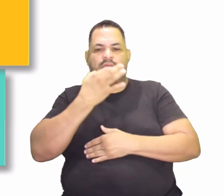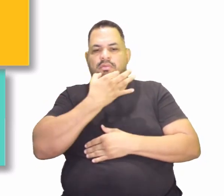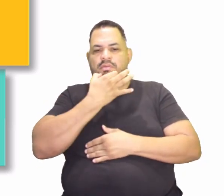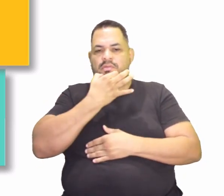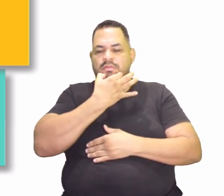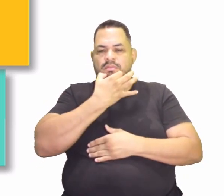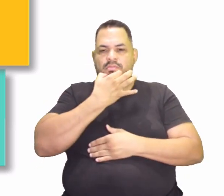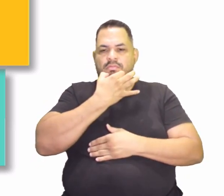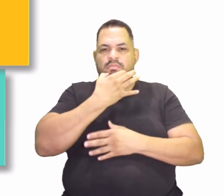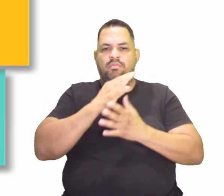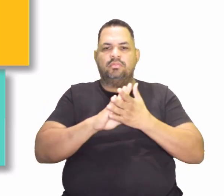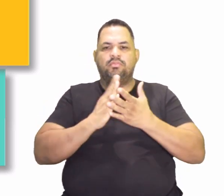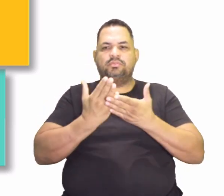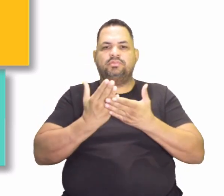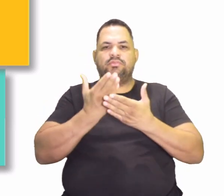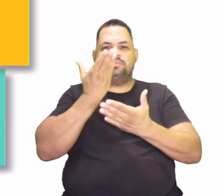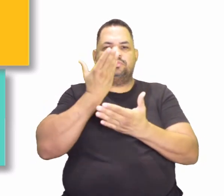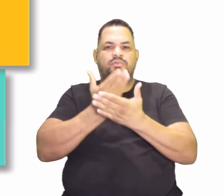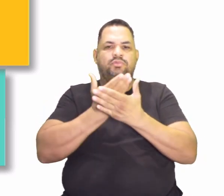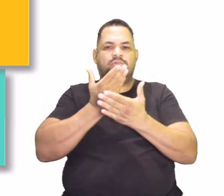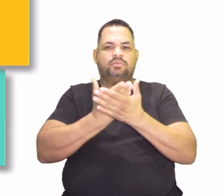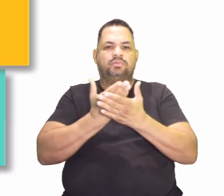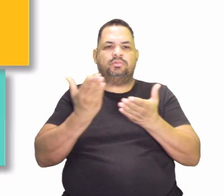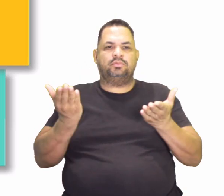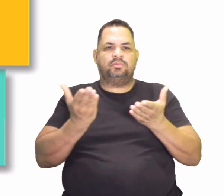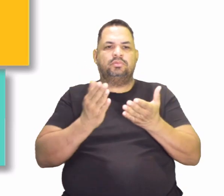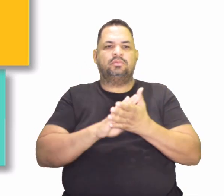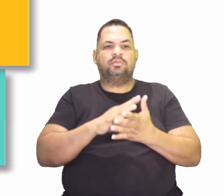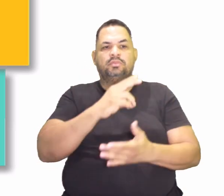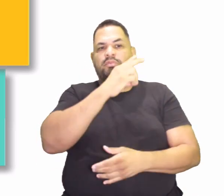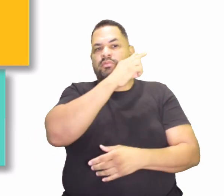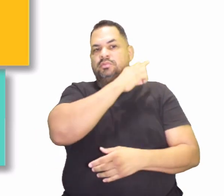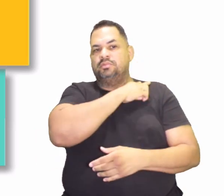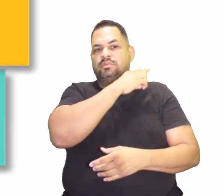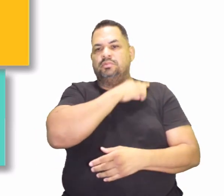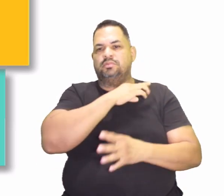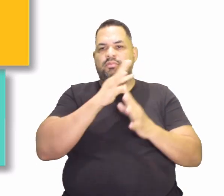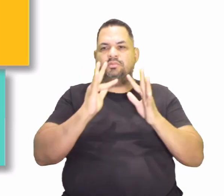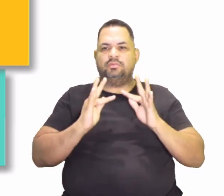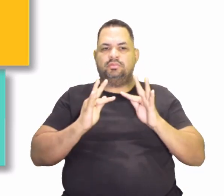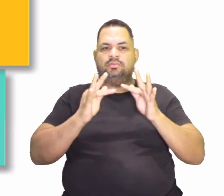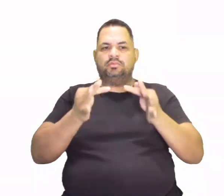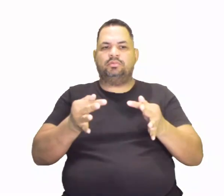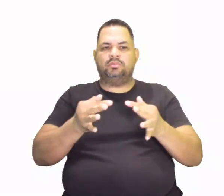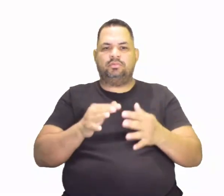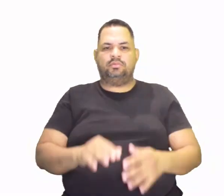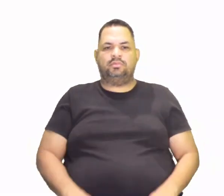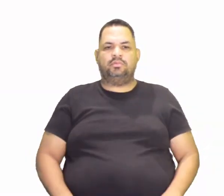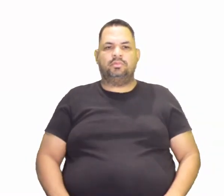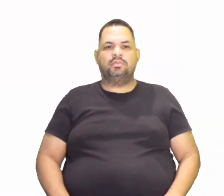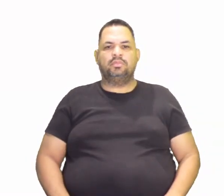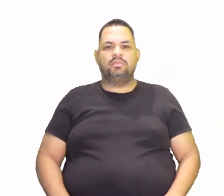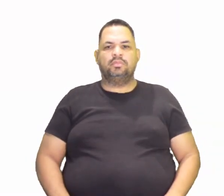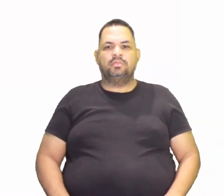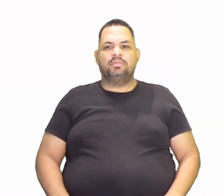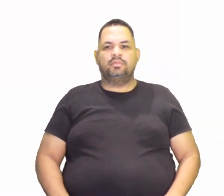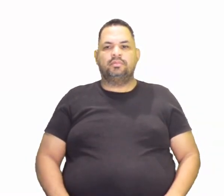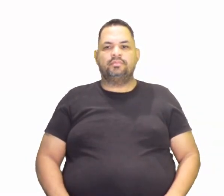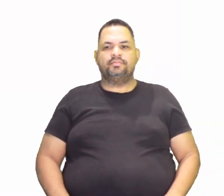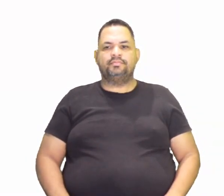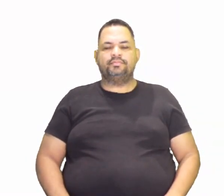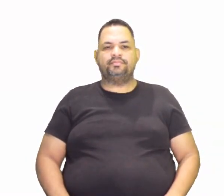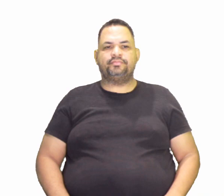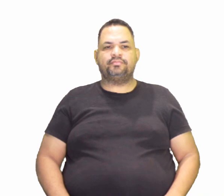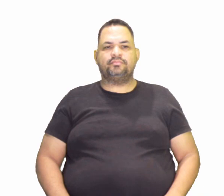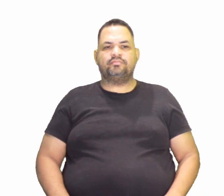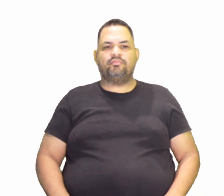Racionalismo, empirismo, vocês estudaram muito isso aí no segundo ano, lá no final. Só completude. Olha só aí